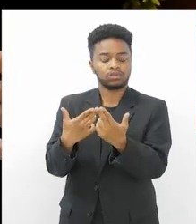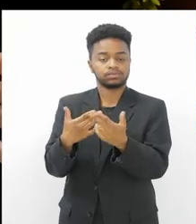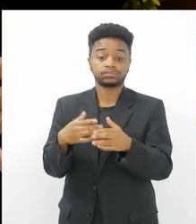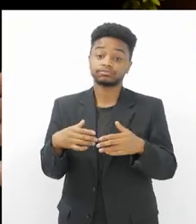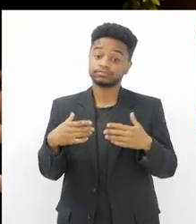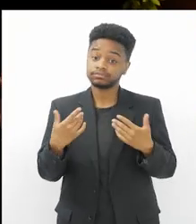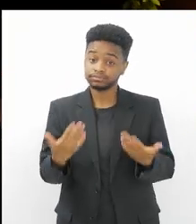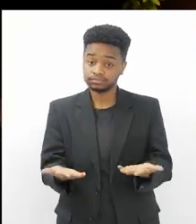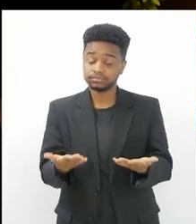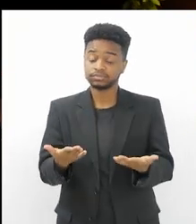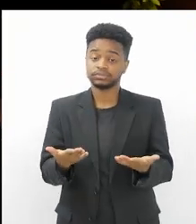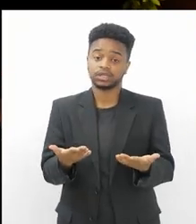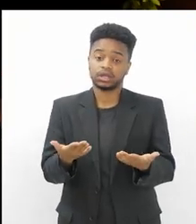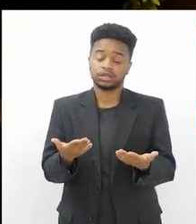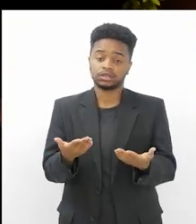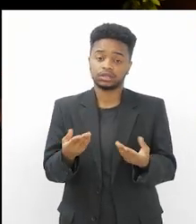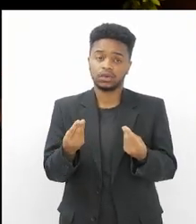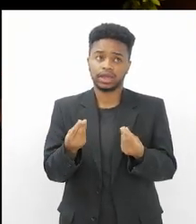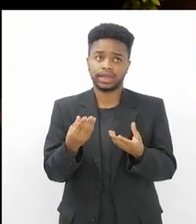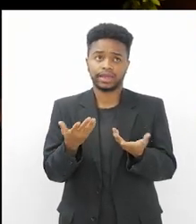você. Então,